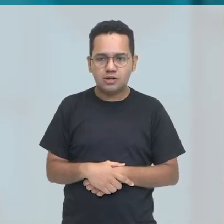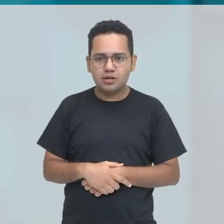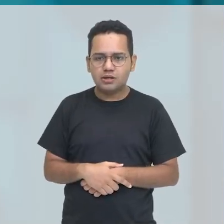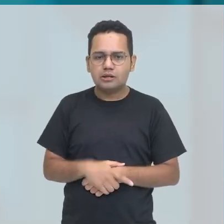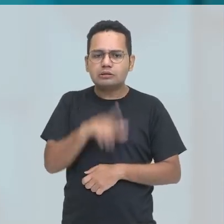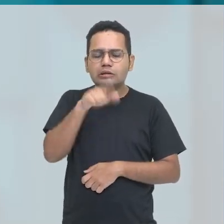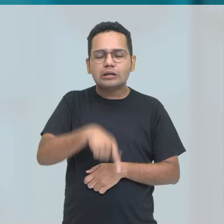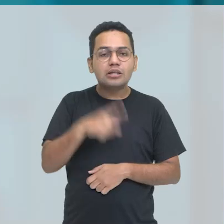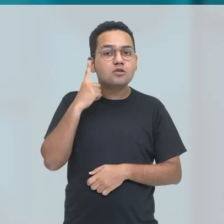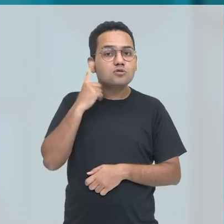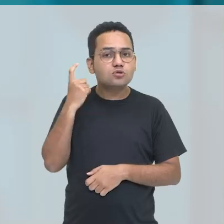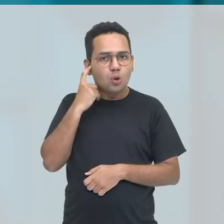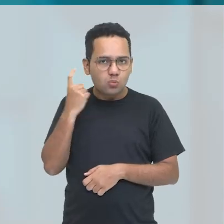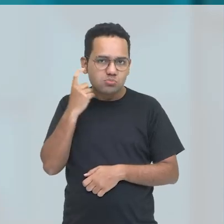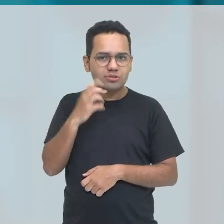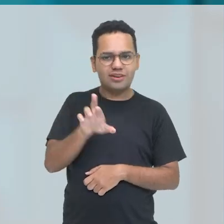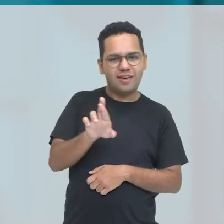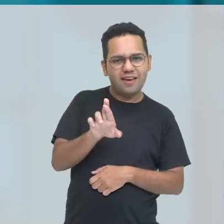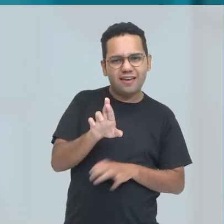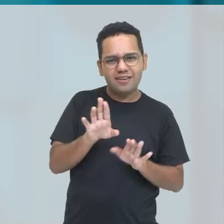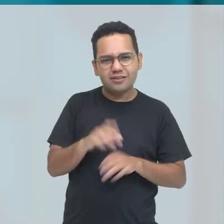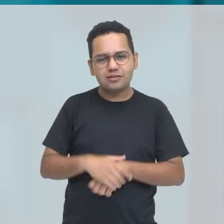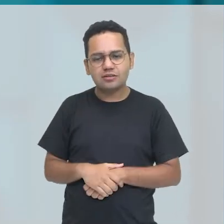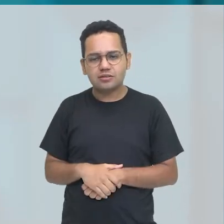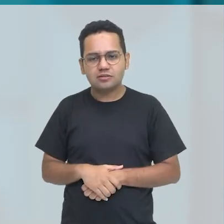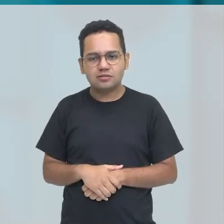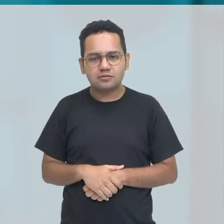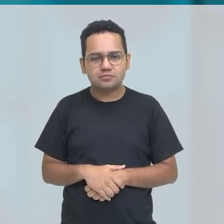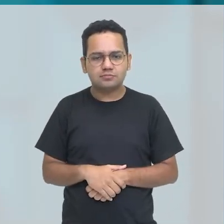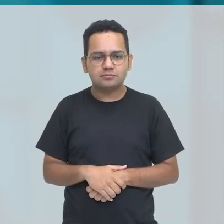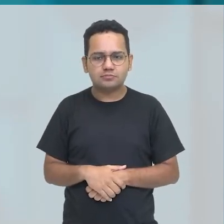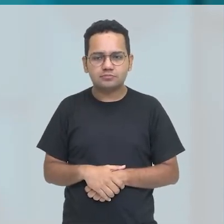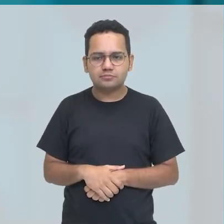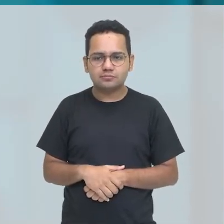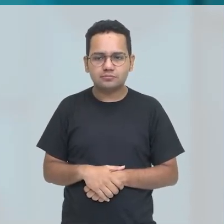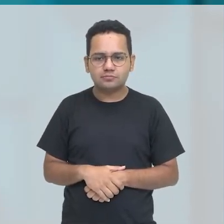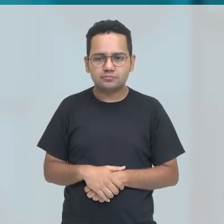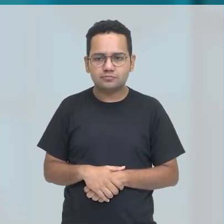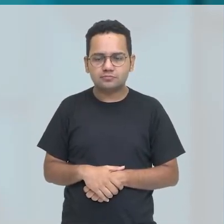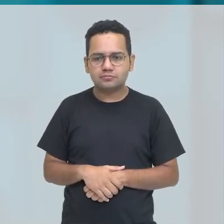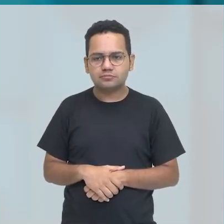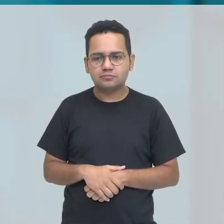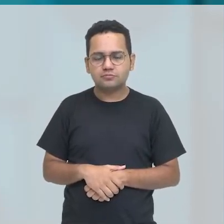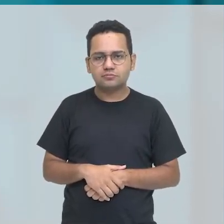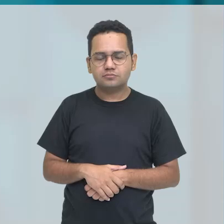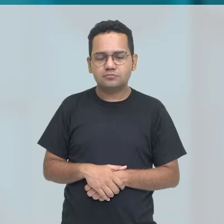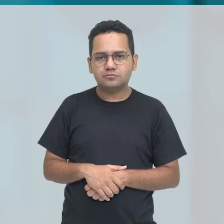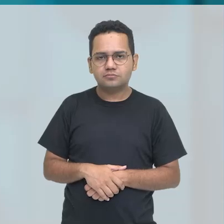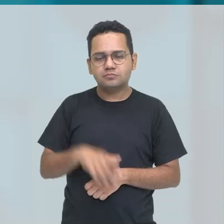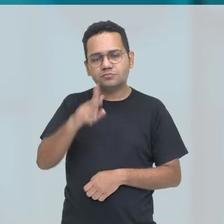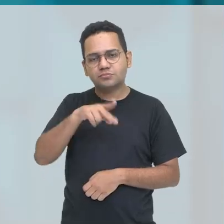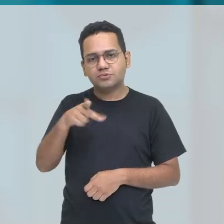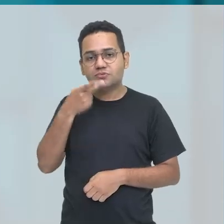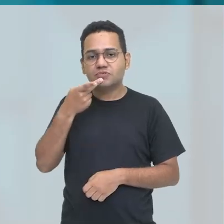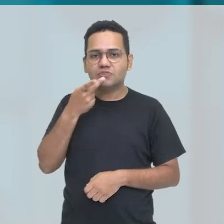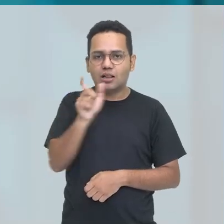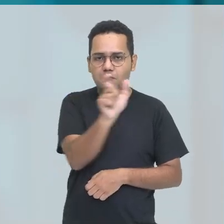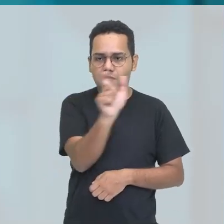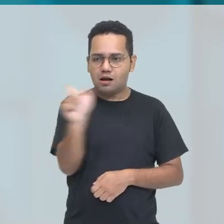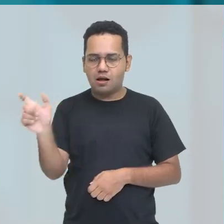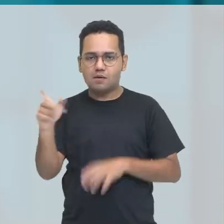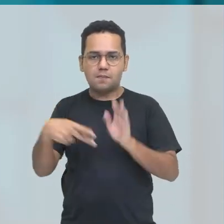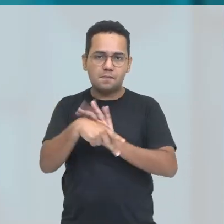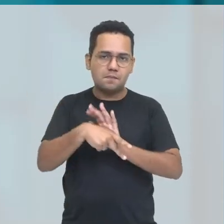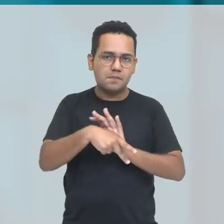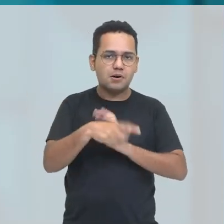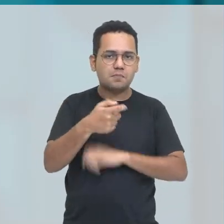som de R. Por exemplo, o verbo have, tá? É um desses exemplos. Him, her. A maioria das palavras em língua inglesa que